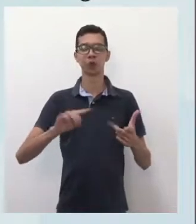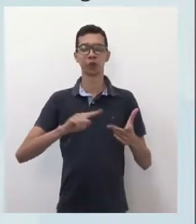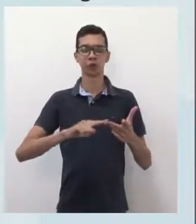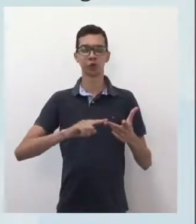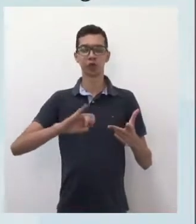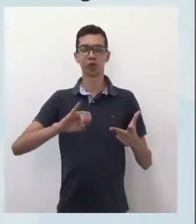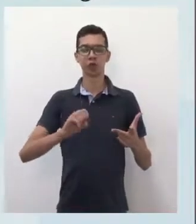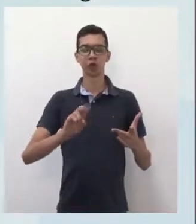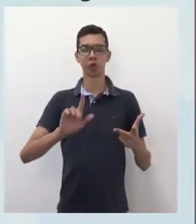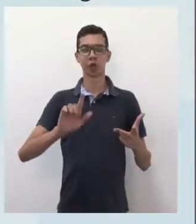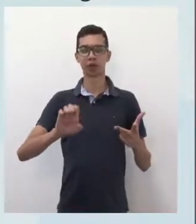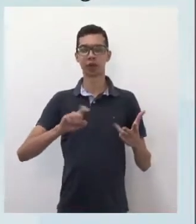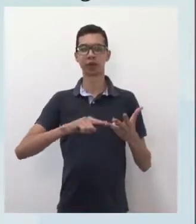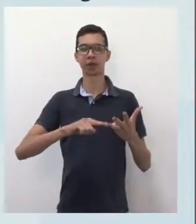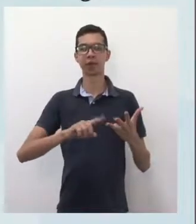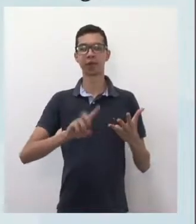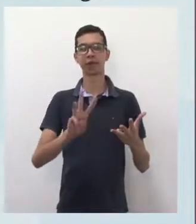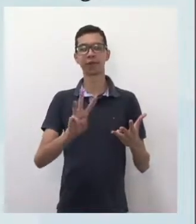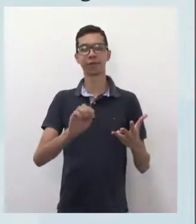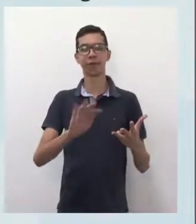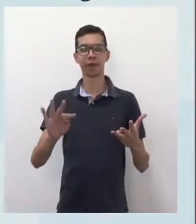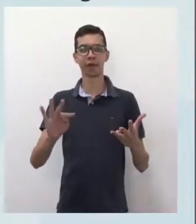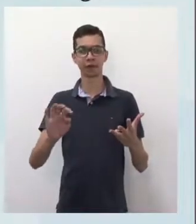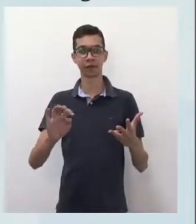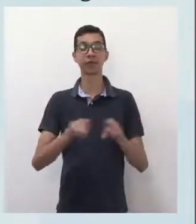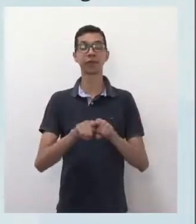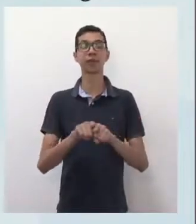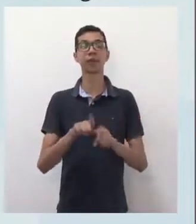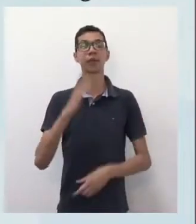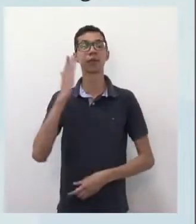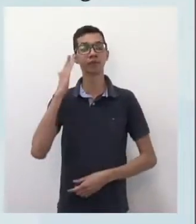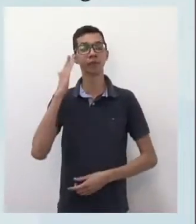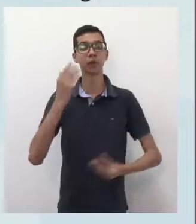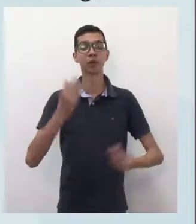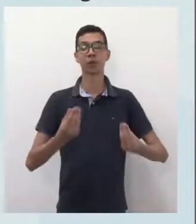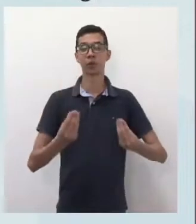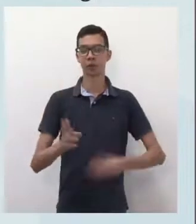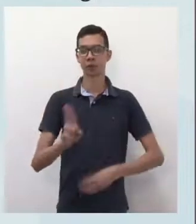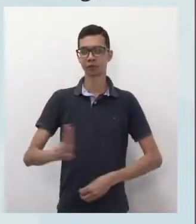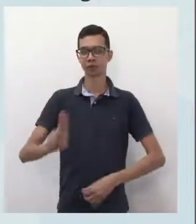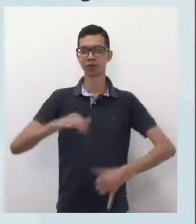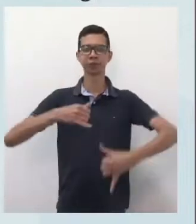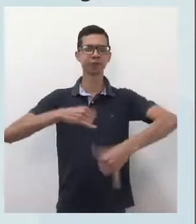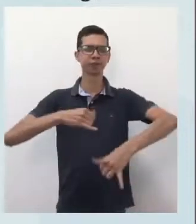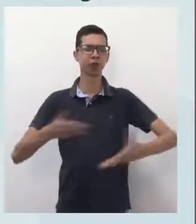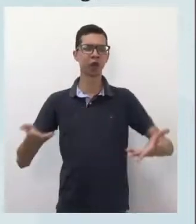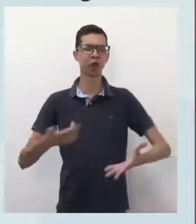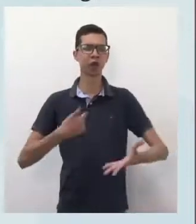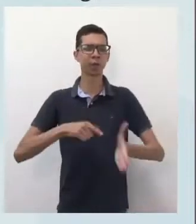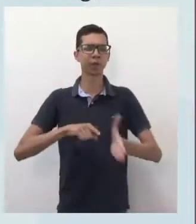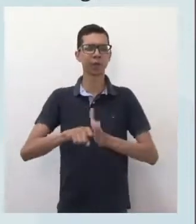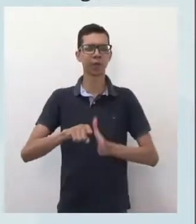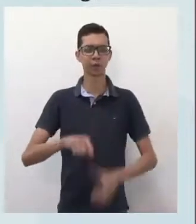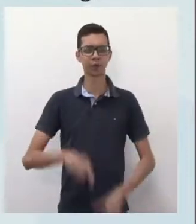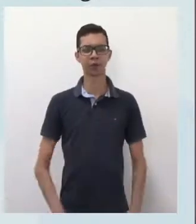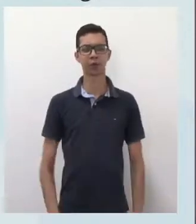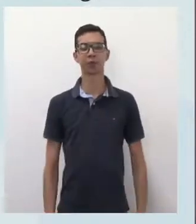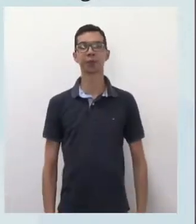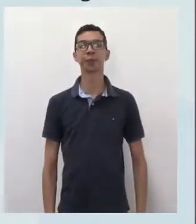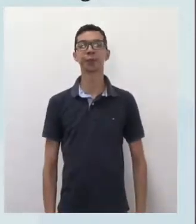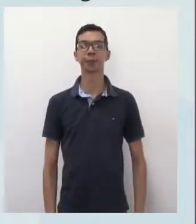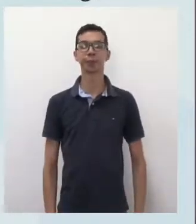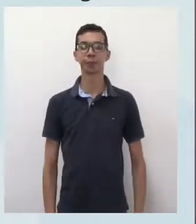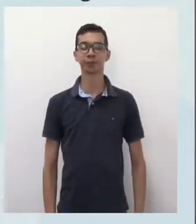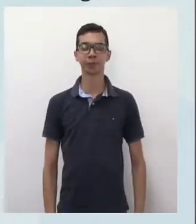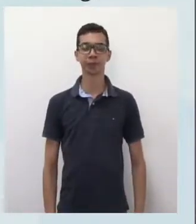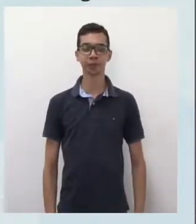como grandezas elétricas ligadas ao consumo. Aí vai a pergunta que não quer calar, Elas aparecem